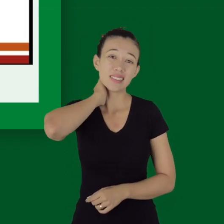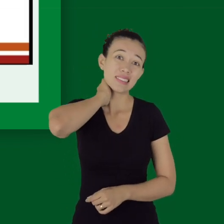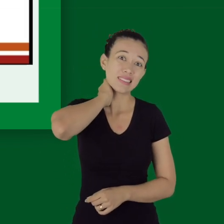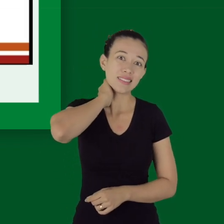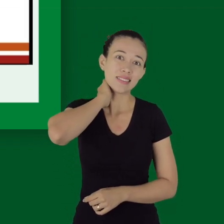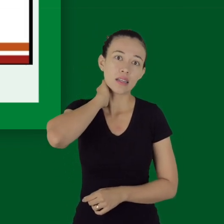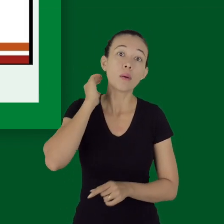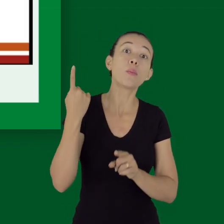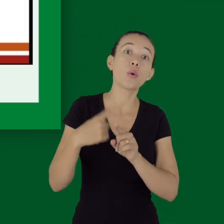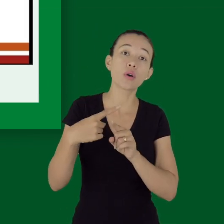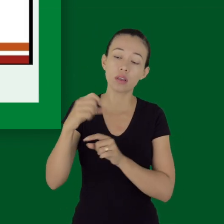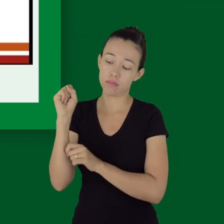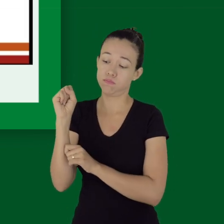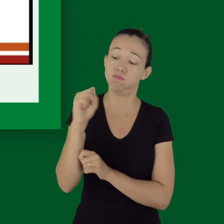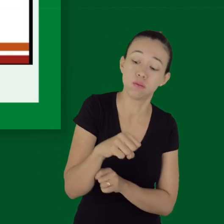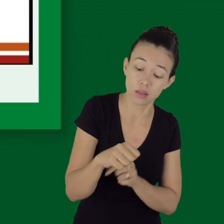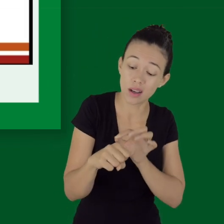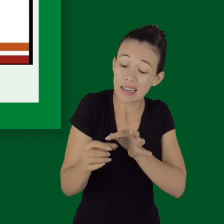uma flexão,